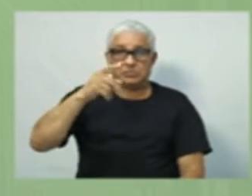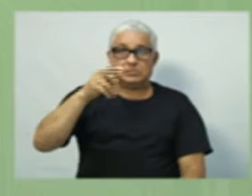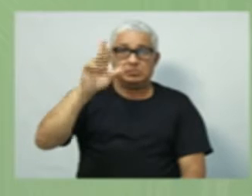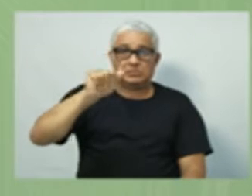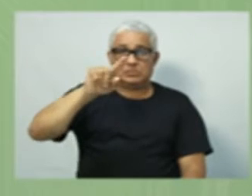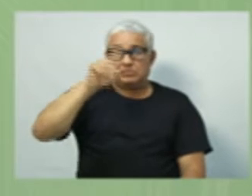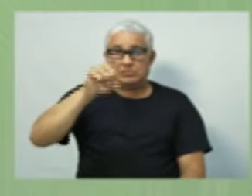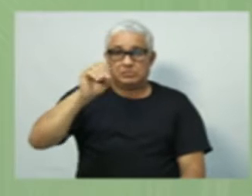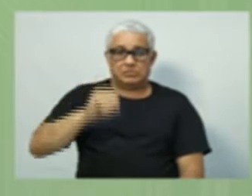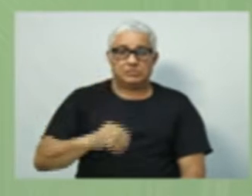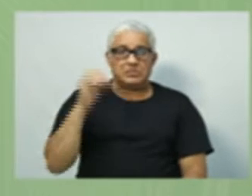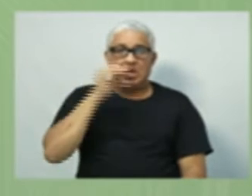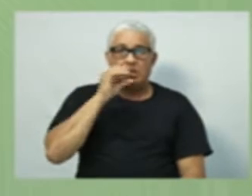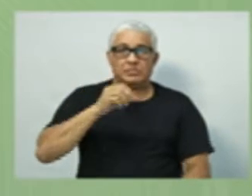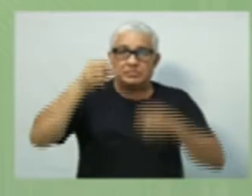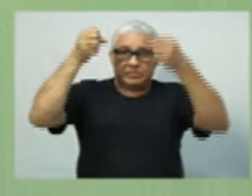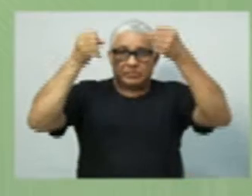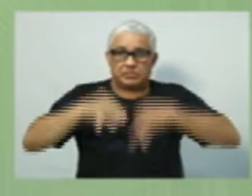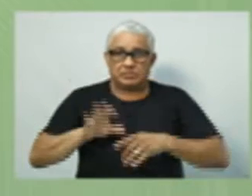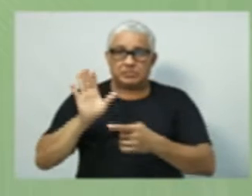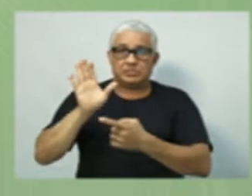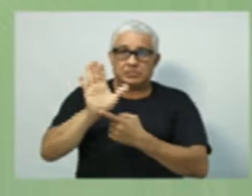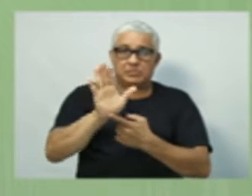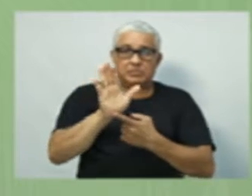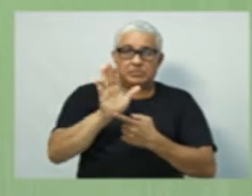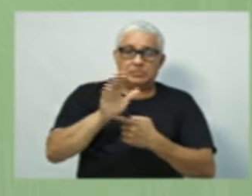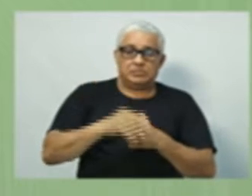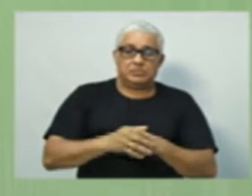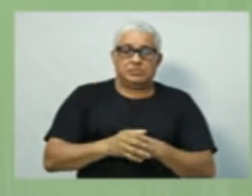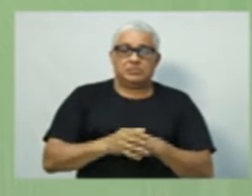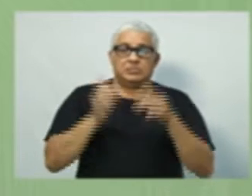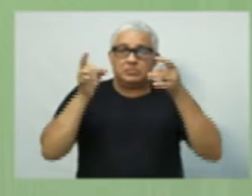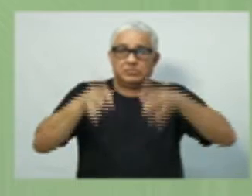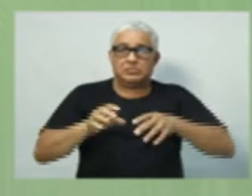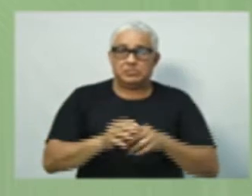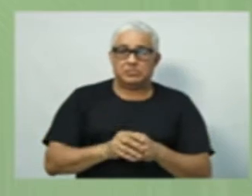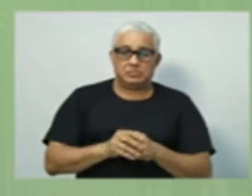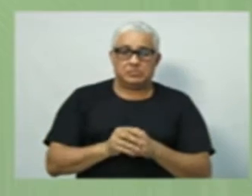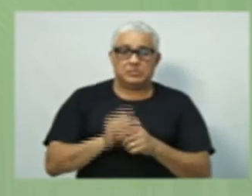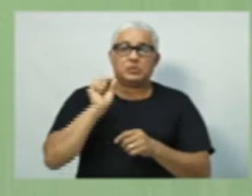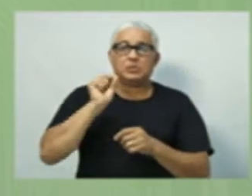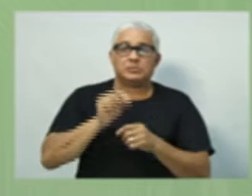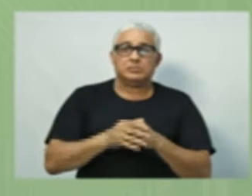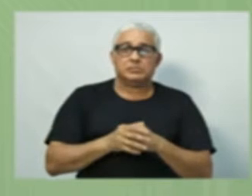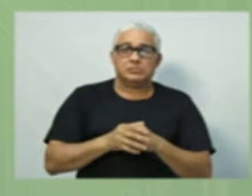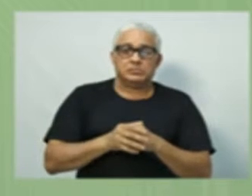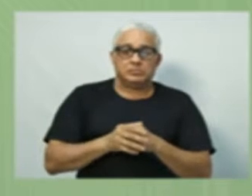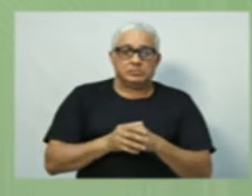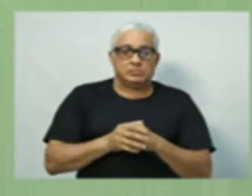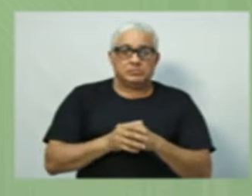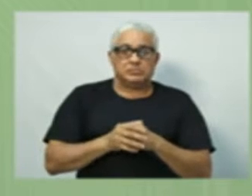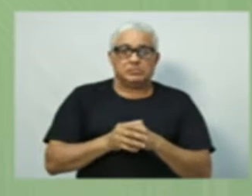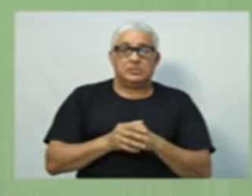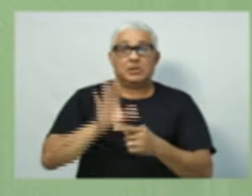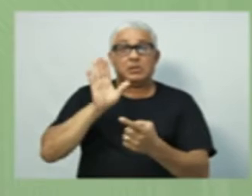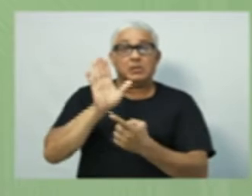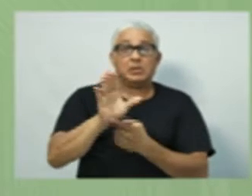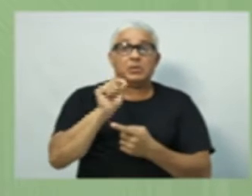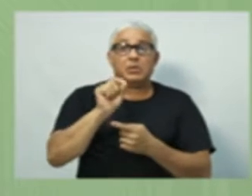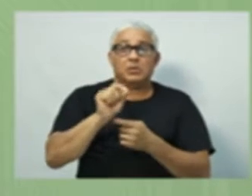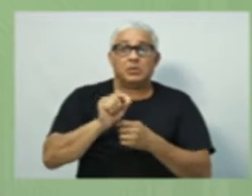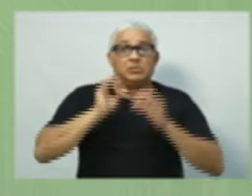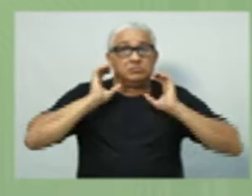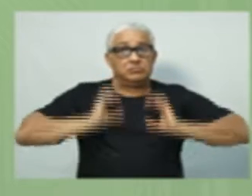falar rapidamente sobre o demonstração do resultado do exercício resultado do exercício demonstra o comportamento